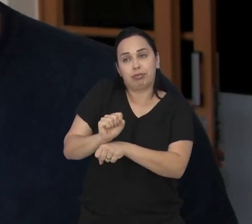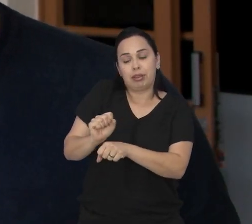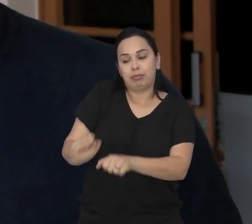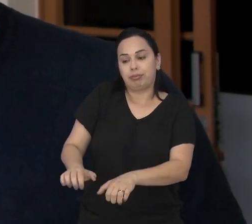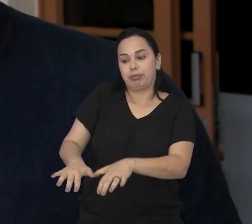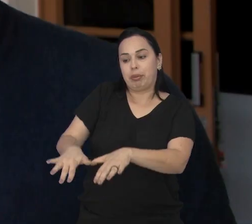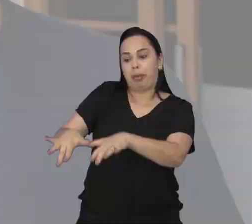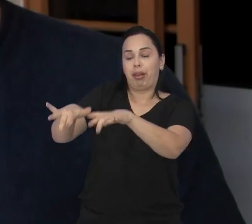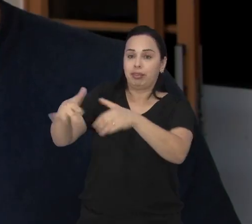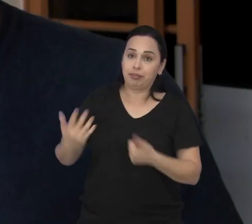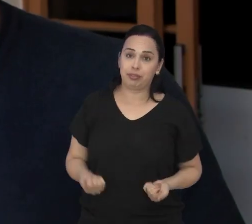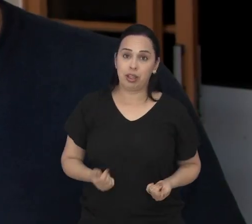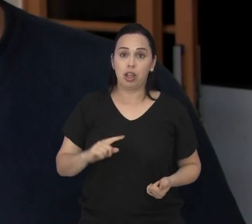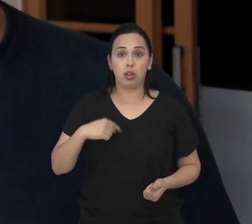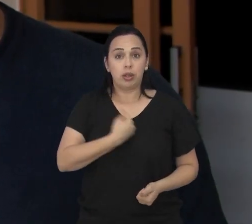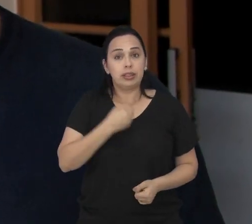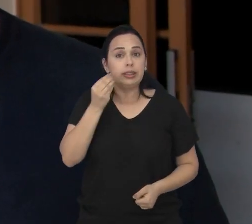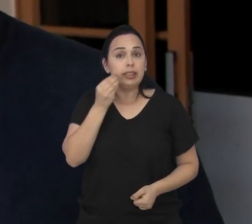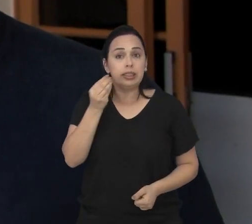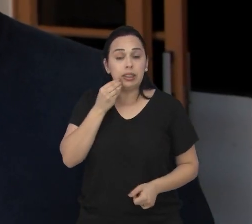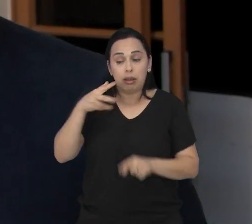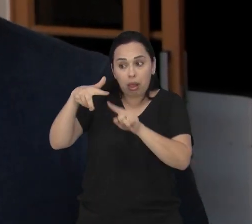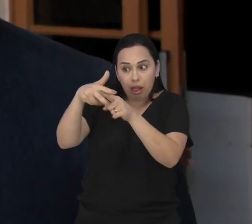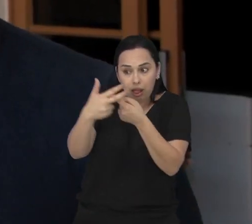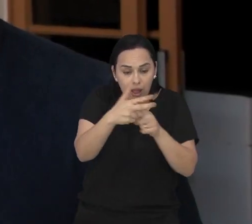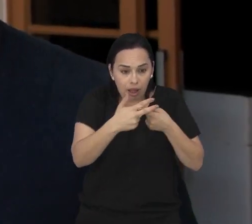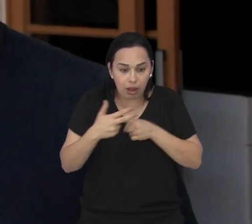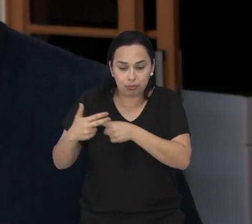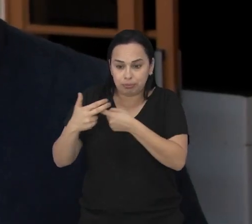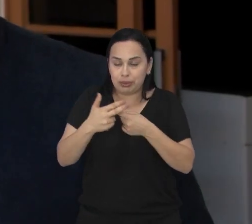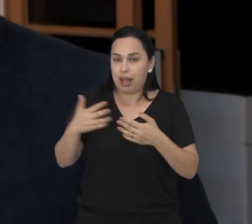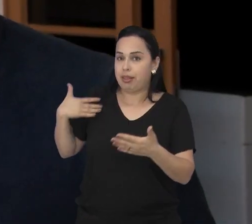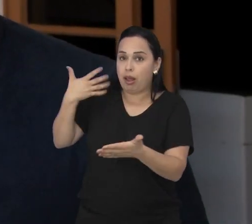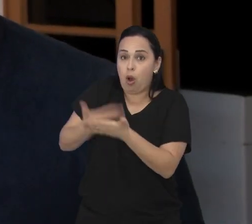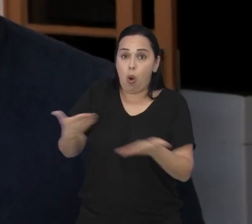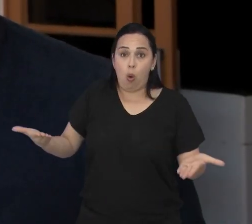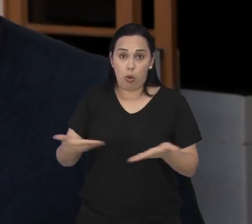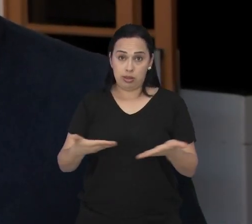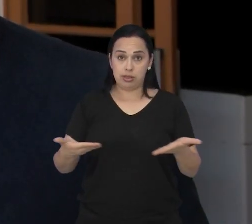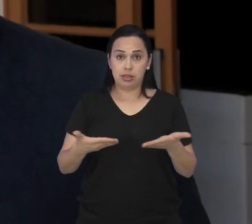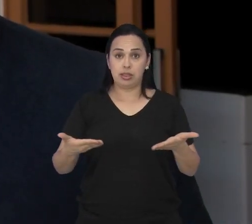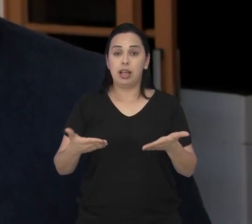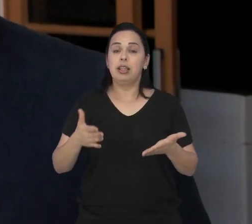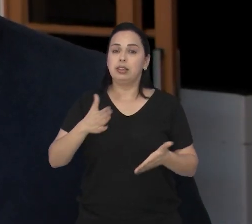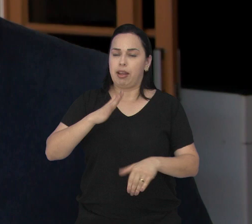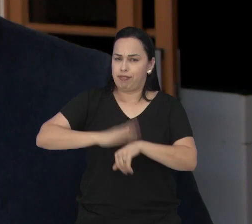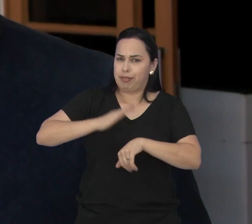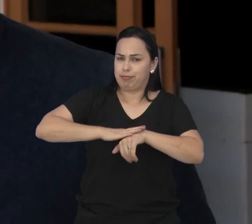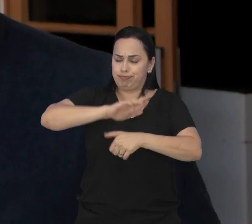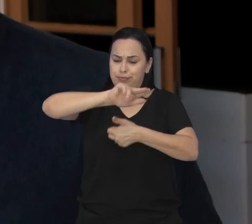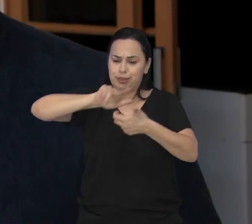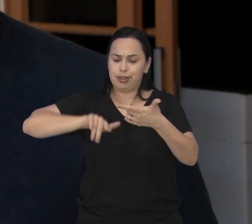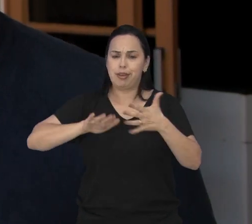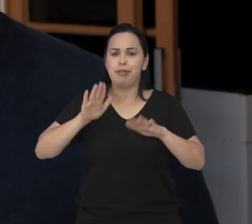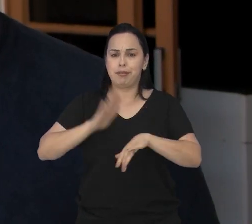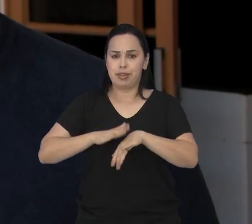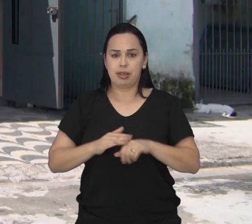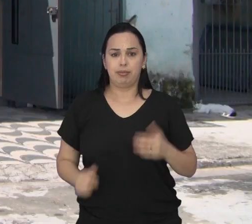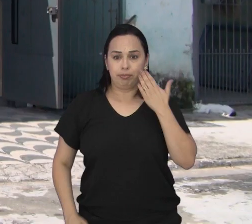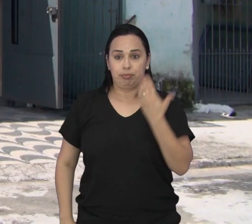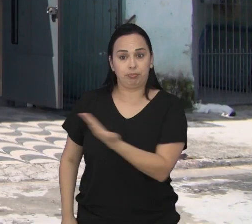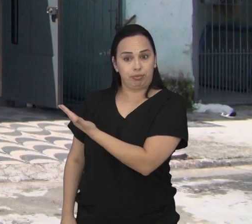ver o prejuízo, né? A gente está consertando, tentando arrumar ainda até hoje, né? Então, foi muita coisa e tem muita coisa para fazer